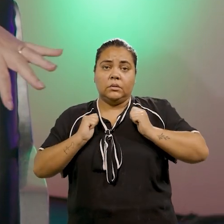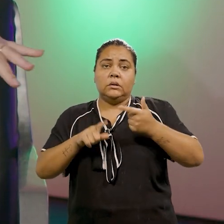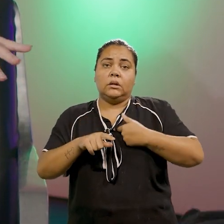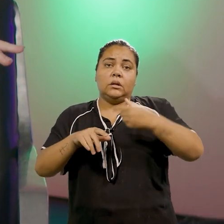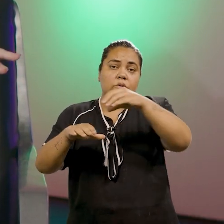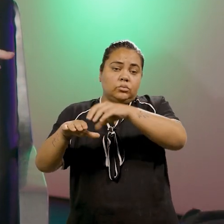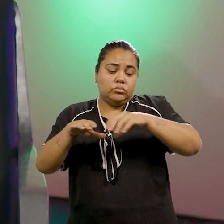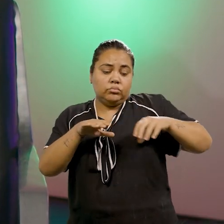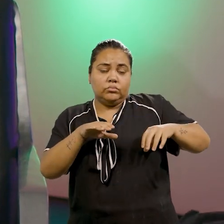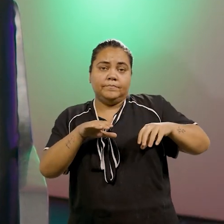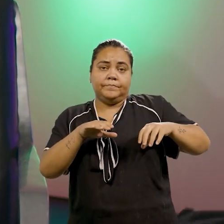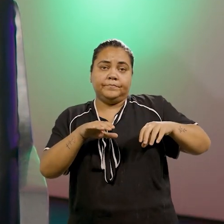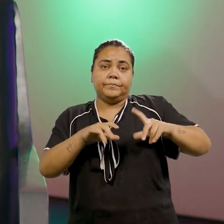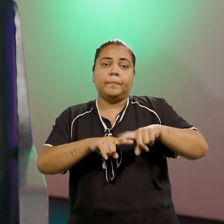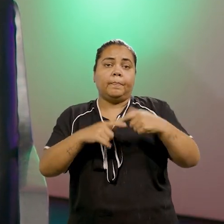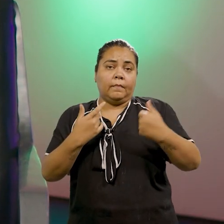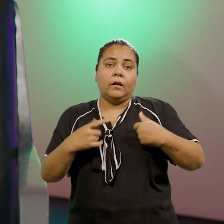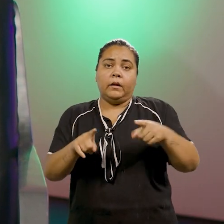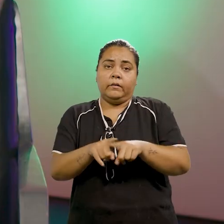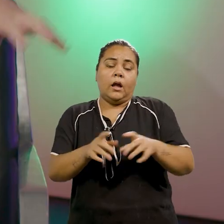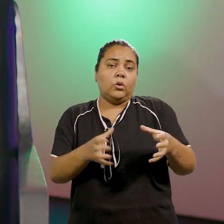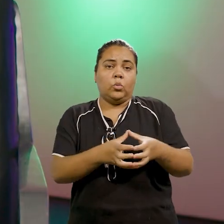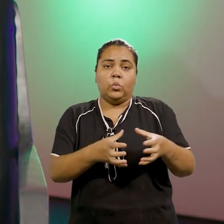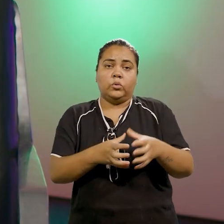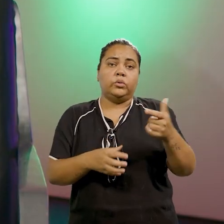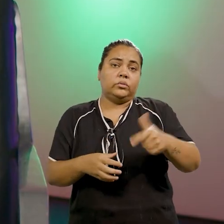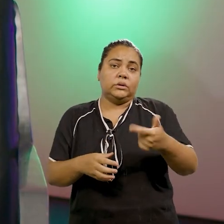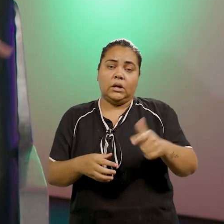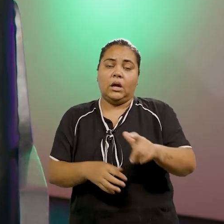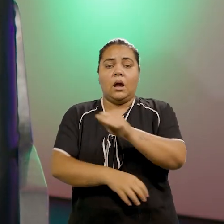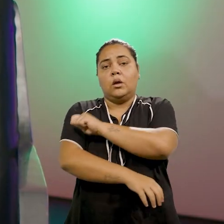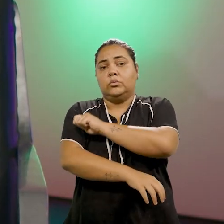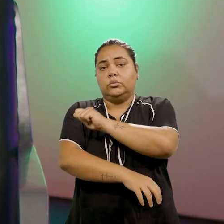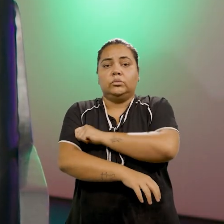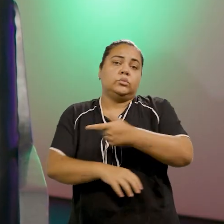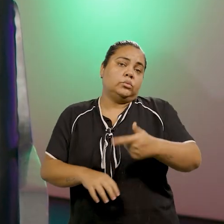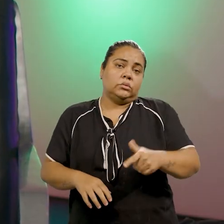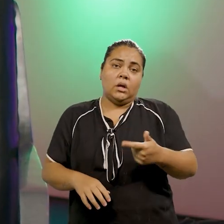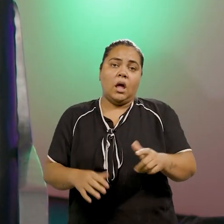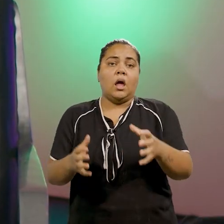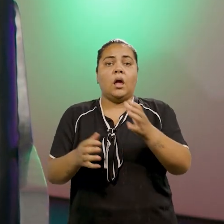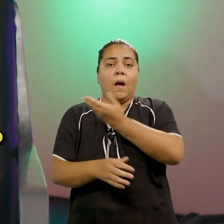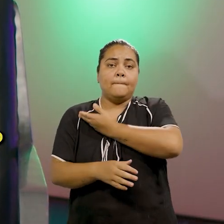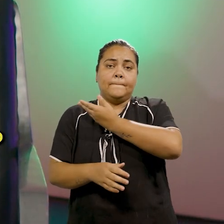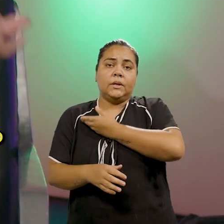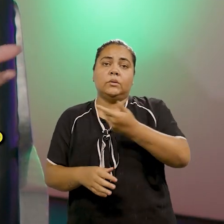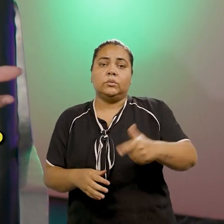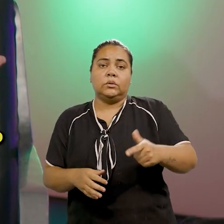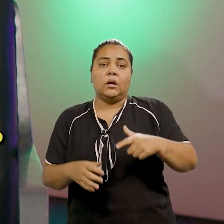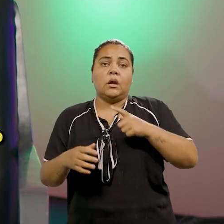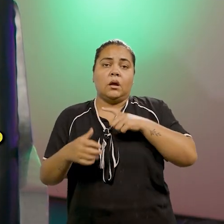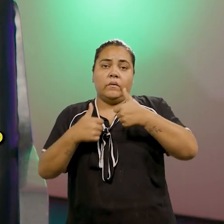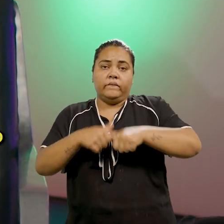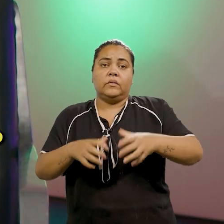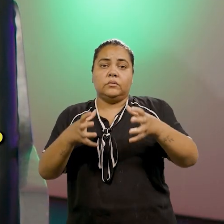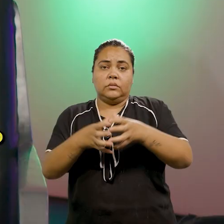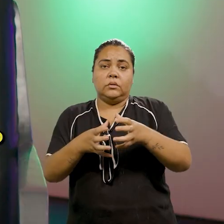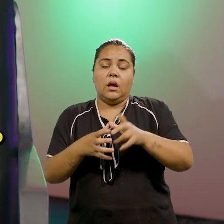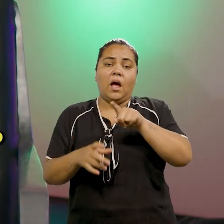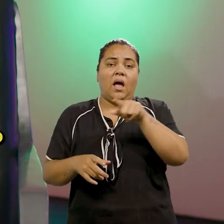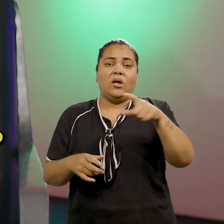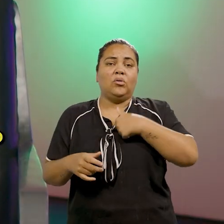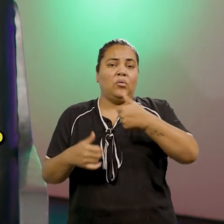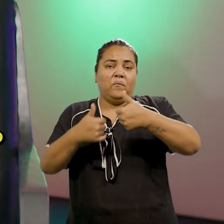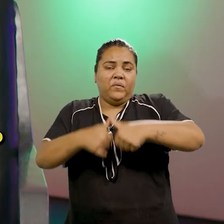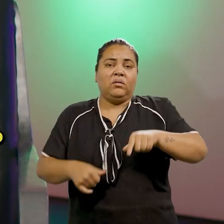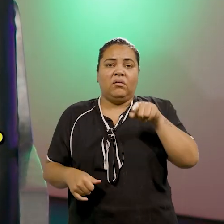vai para a margem da sala. E aí acaba ficando sem grupo, fica sem colega, e aí é onde entra a questão do pertencimento. Eu não